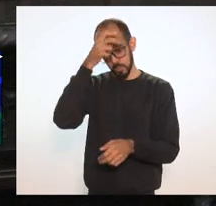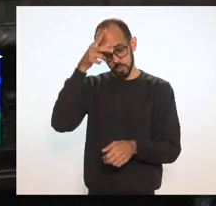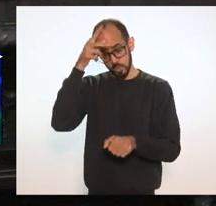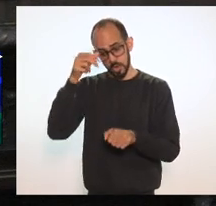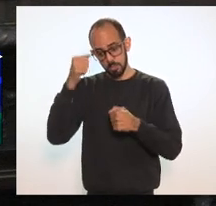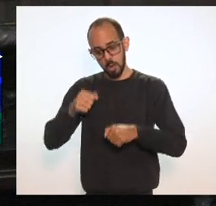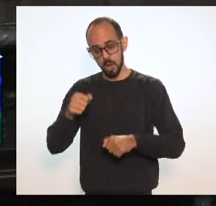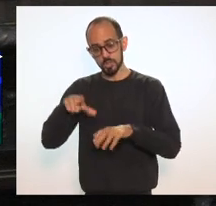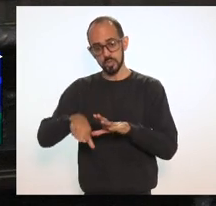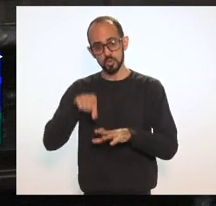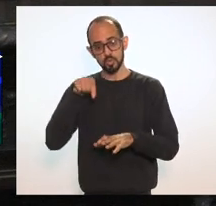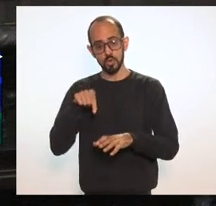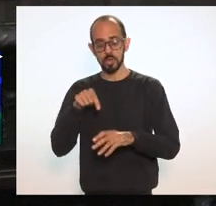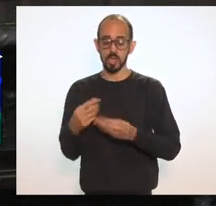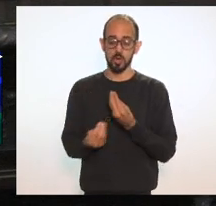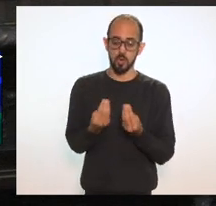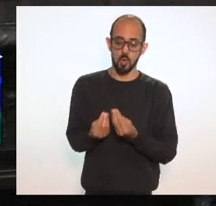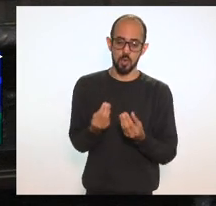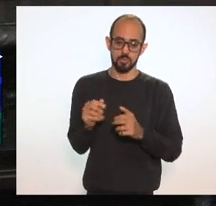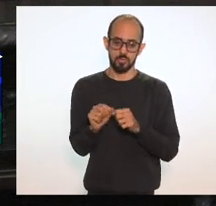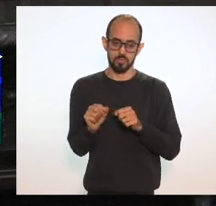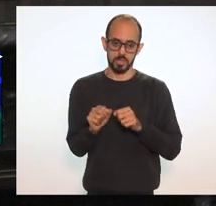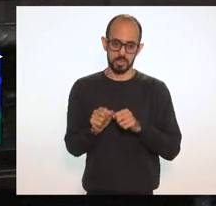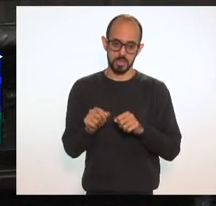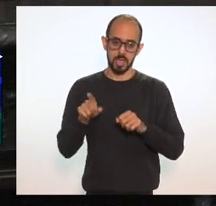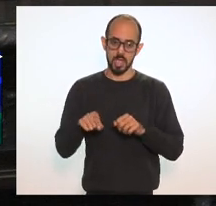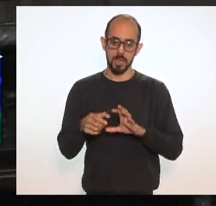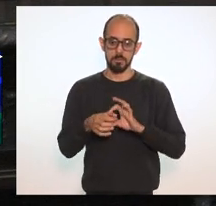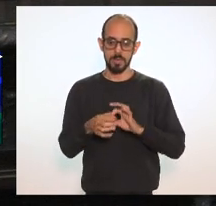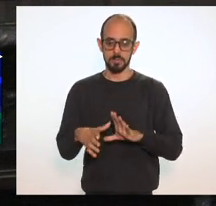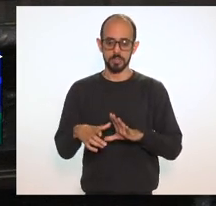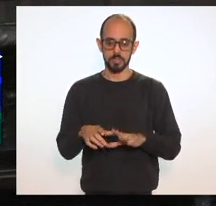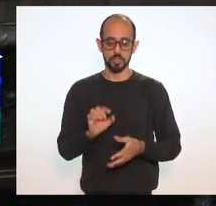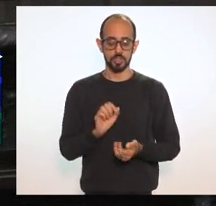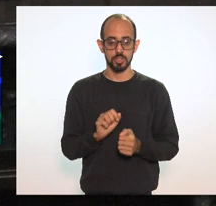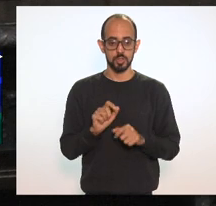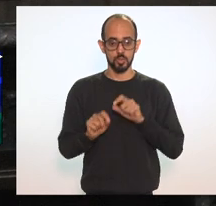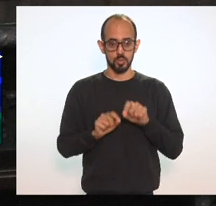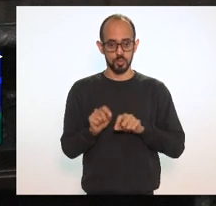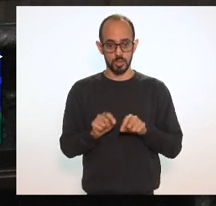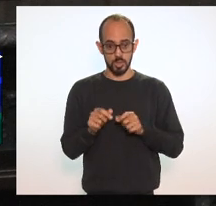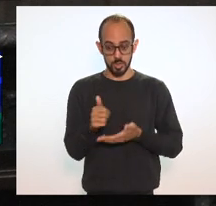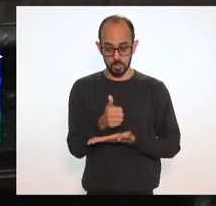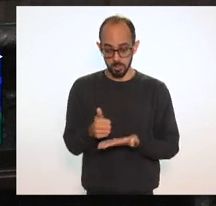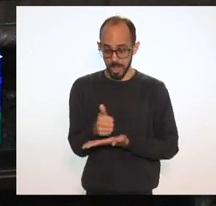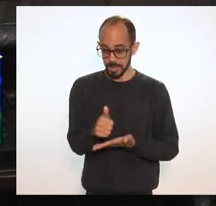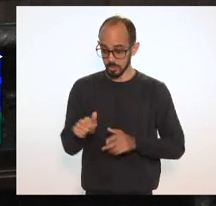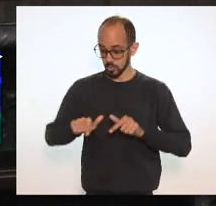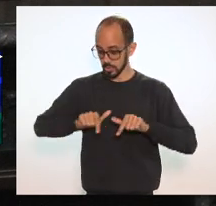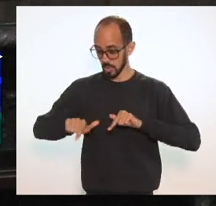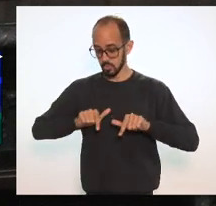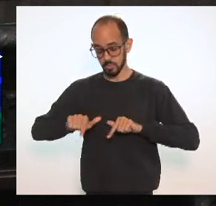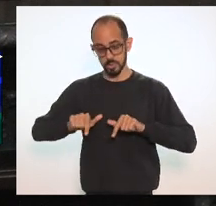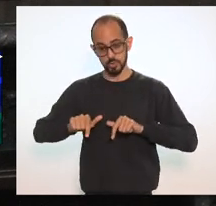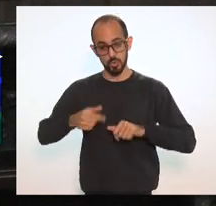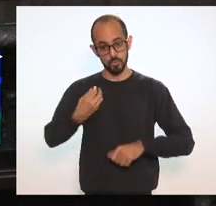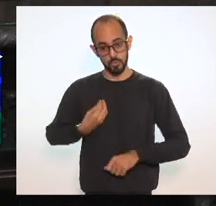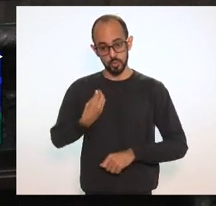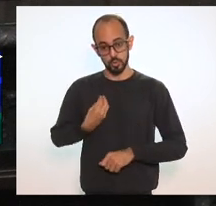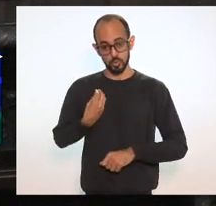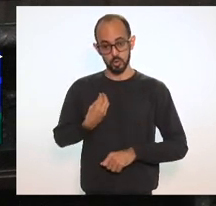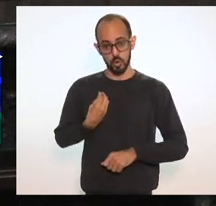criação desses pontos facultativos faz permitindo que aqueles que são serviços essenciais possam funcionar